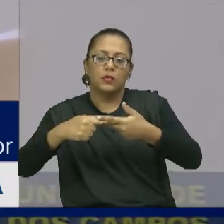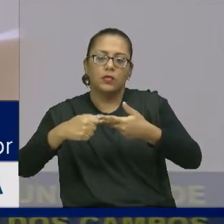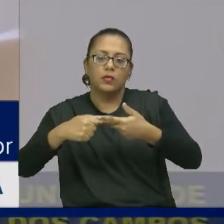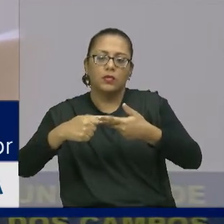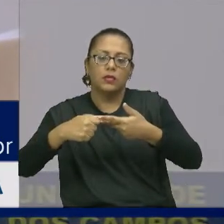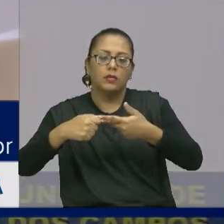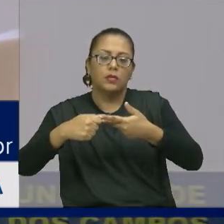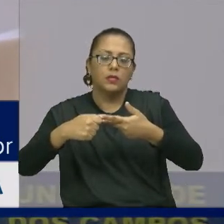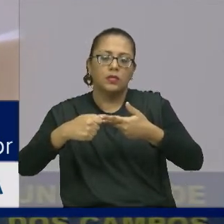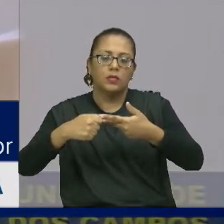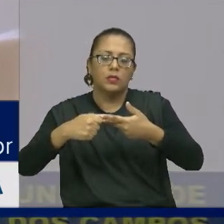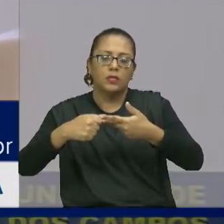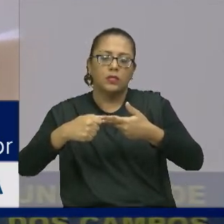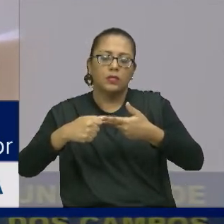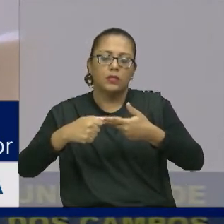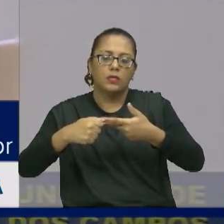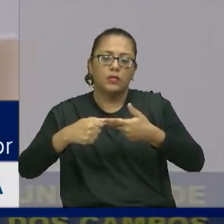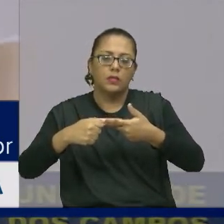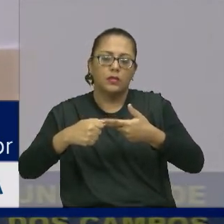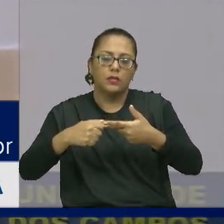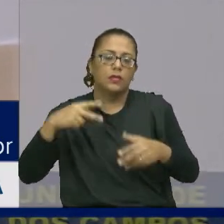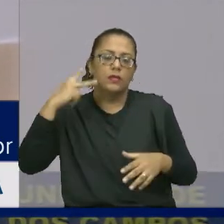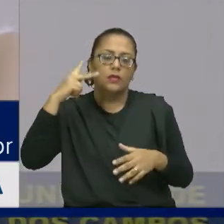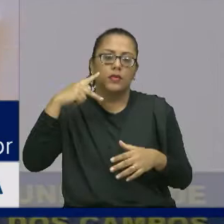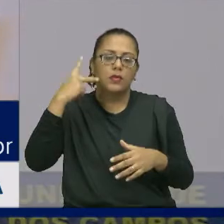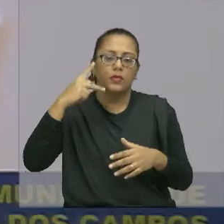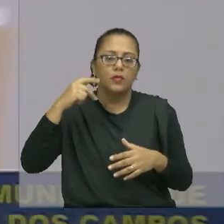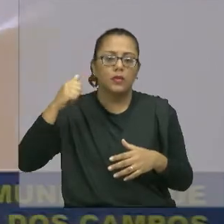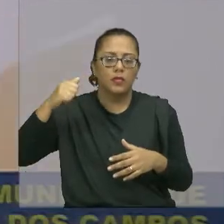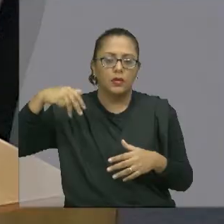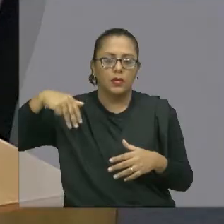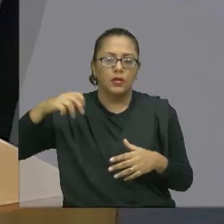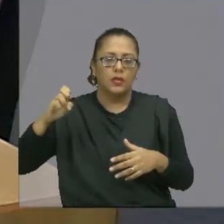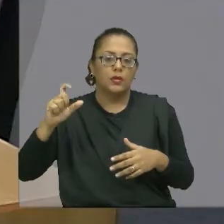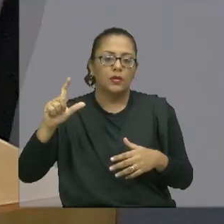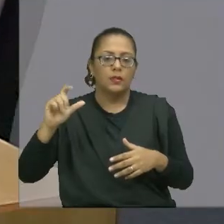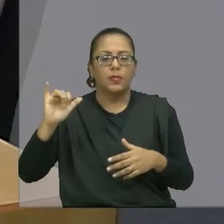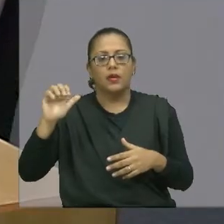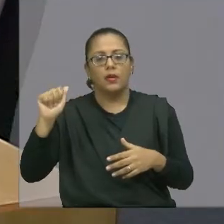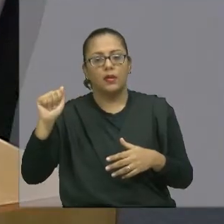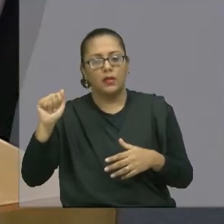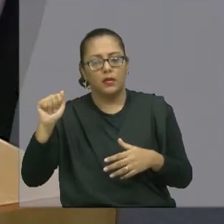Escrita para falar no processo a vereadora Amélia Naomi.